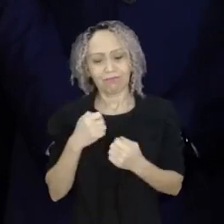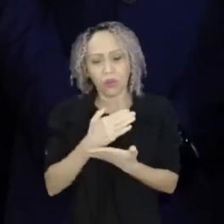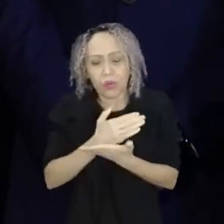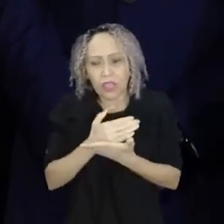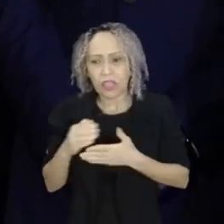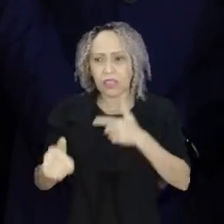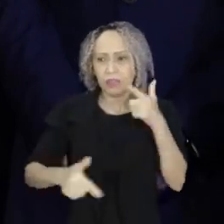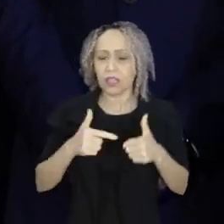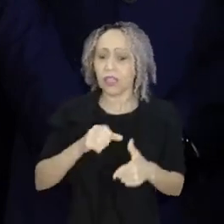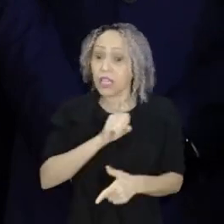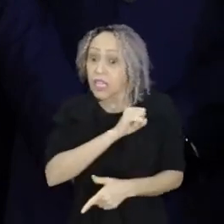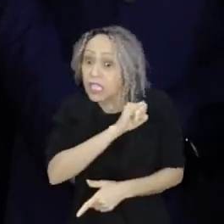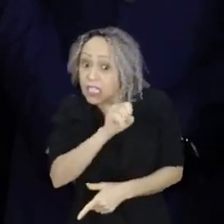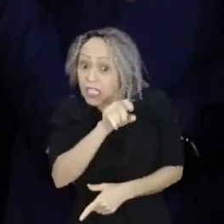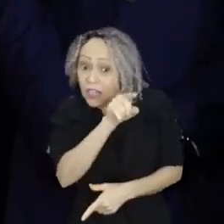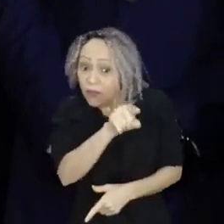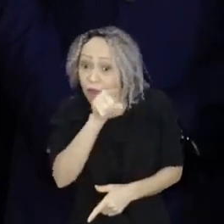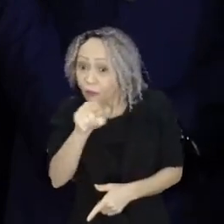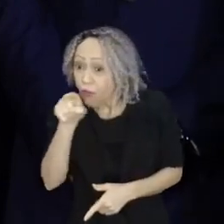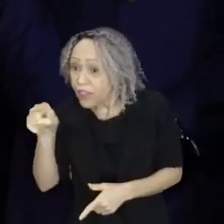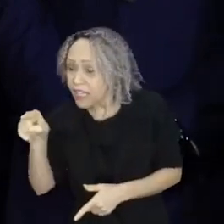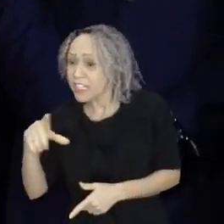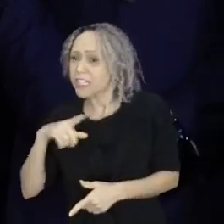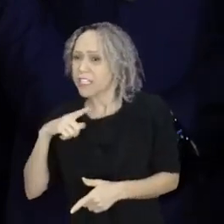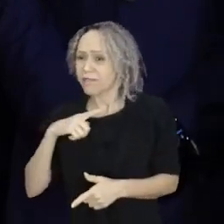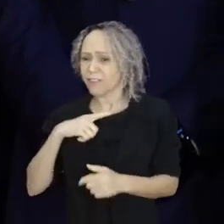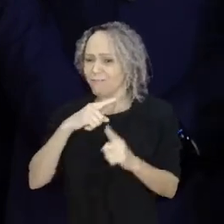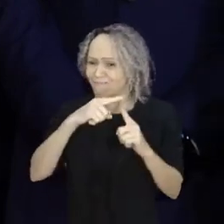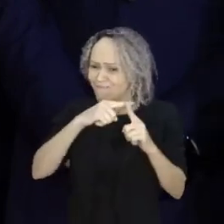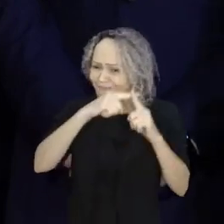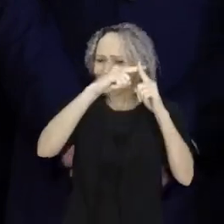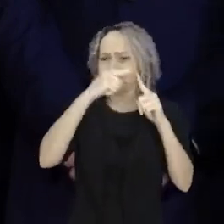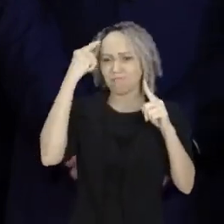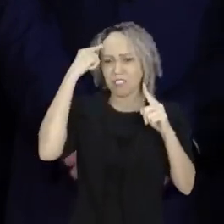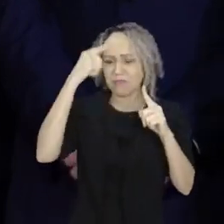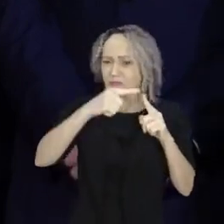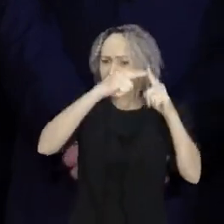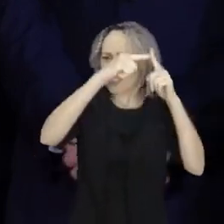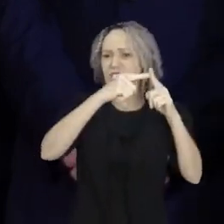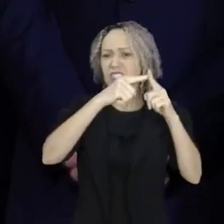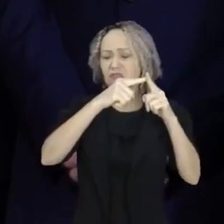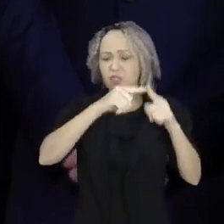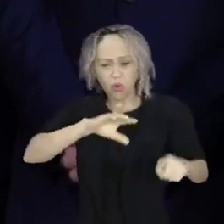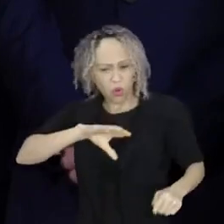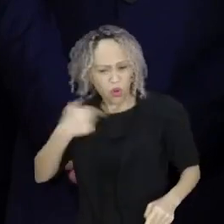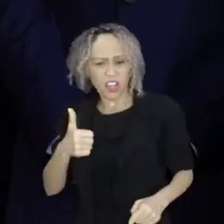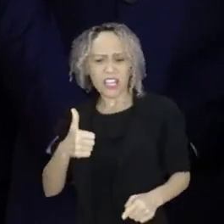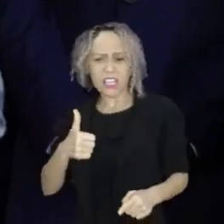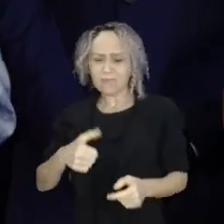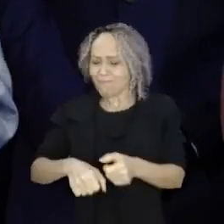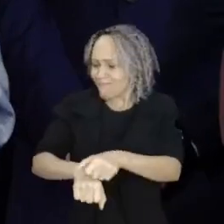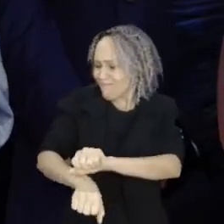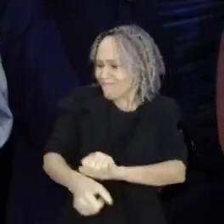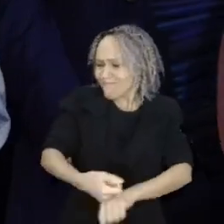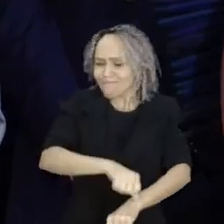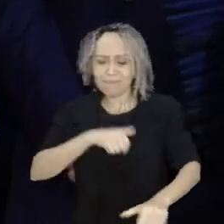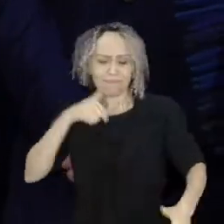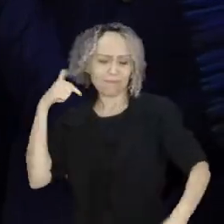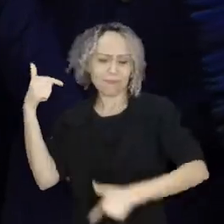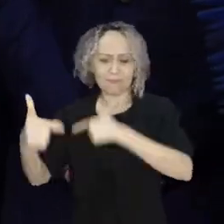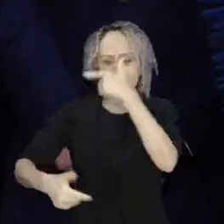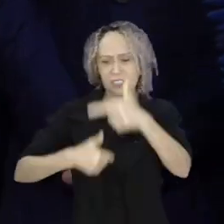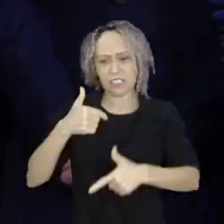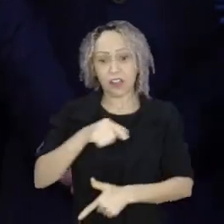se vocês tiverem a garra que eu vou ter para trabalhar, vocês se preparem, porque eu gosto de andar muito, gosto